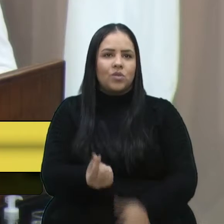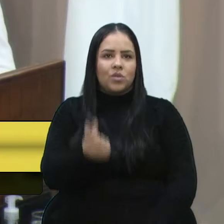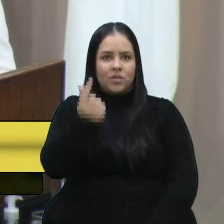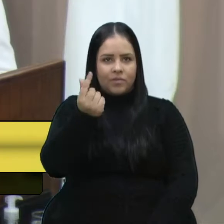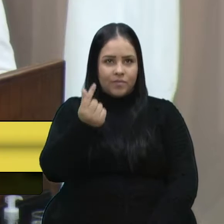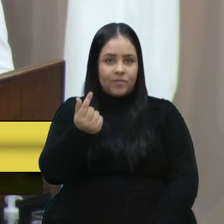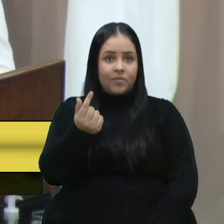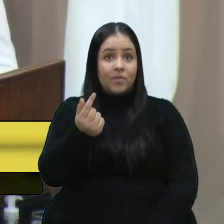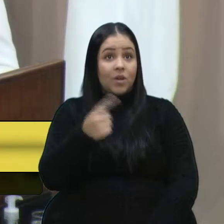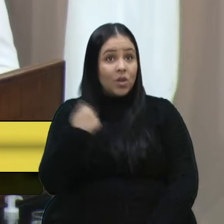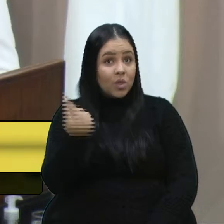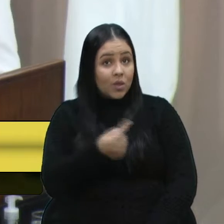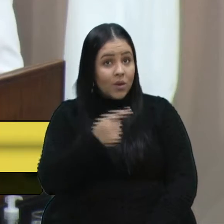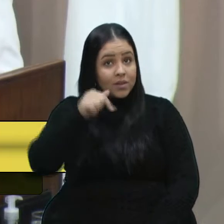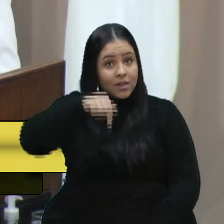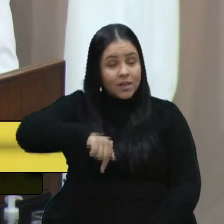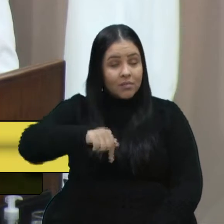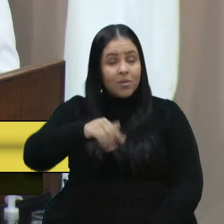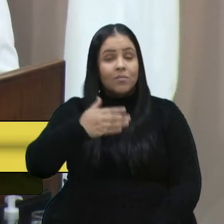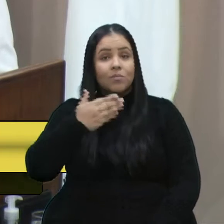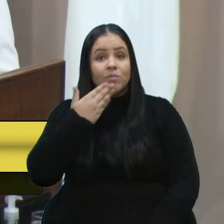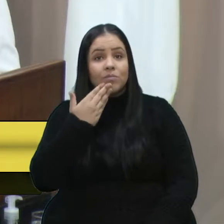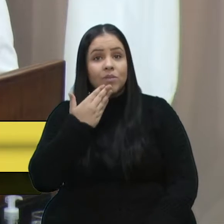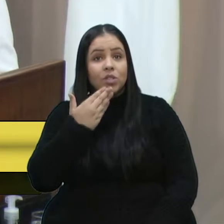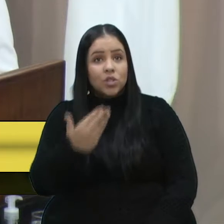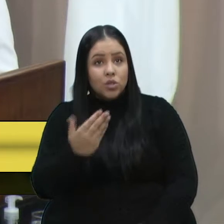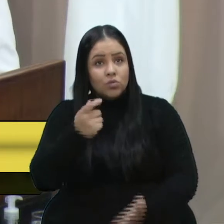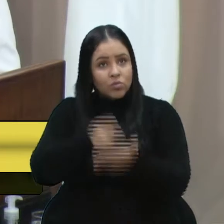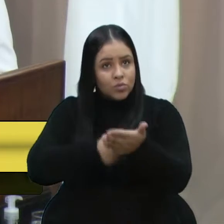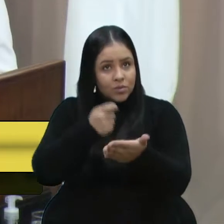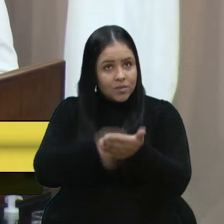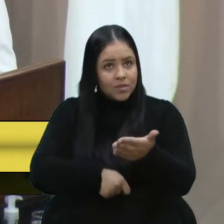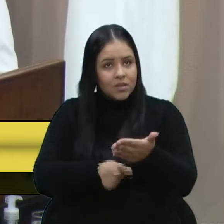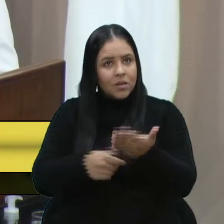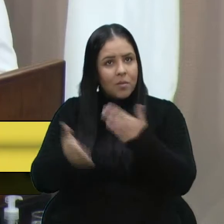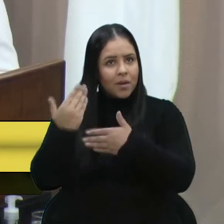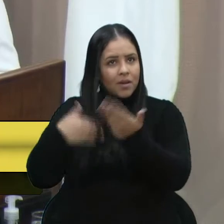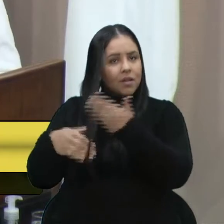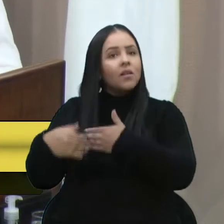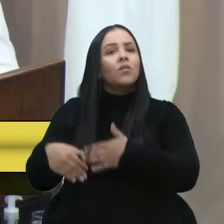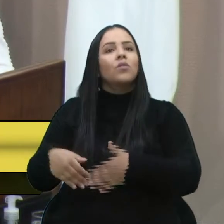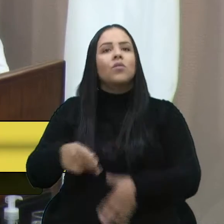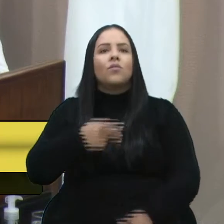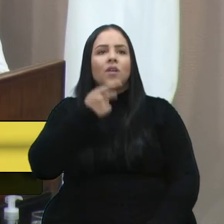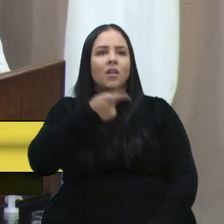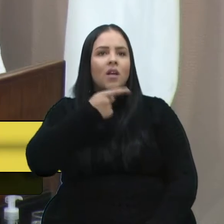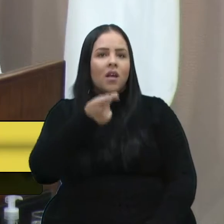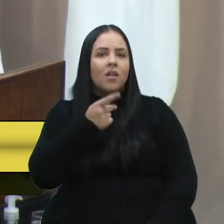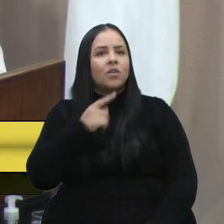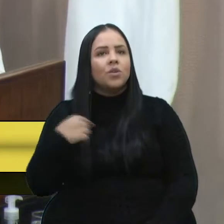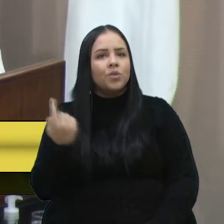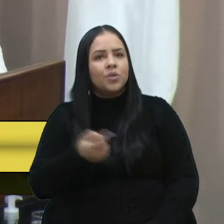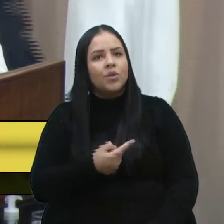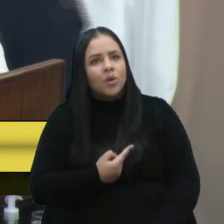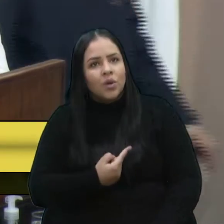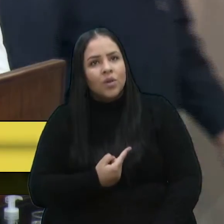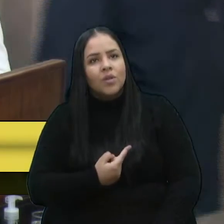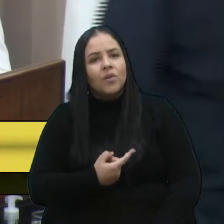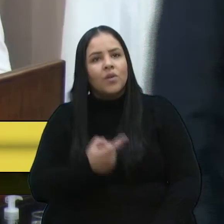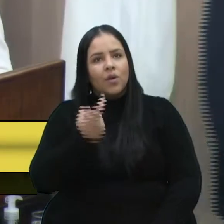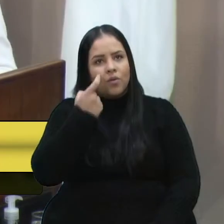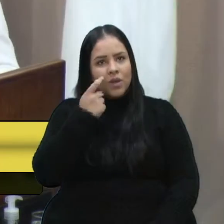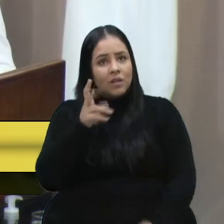estamos aqui para cobrar foi dito naquela época, eu lembro que eu falei que nós vamos cumprir a função de fiscalizar,